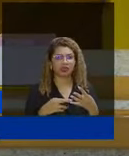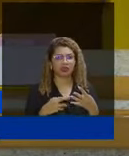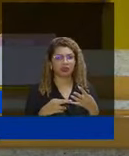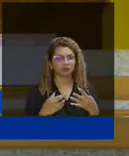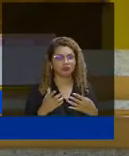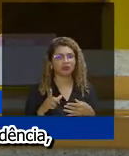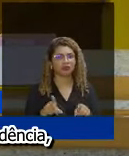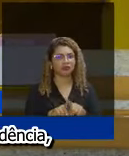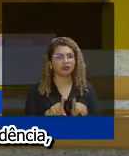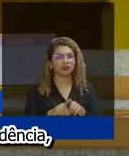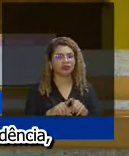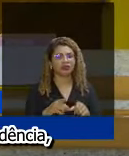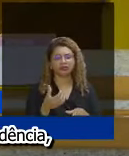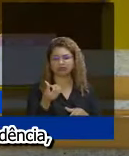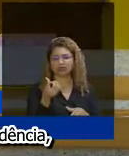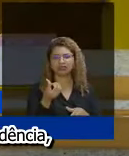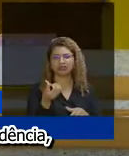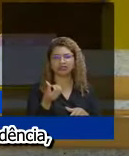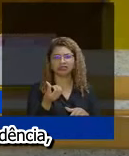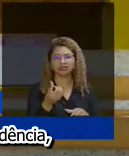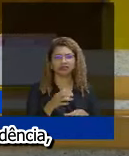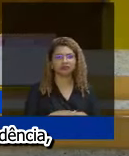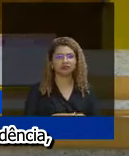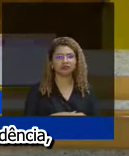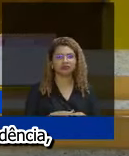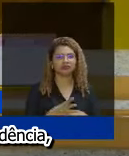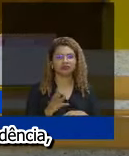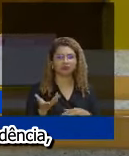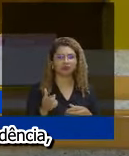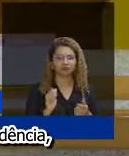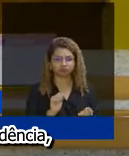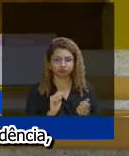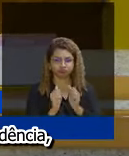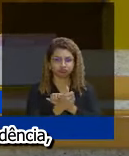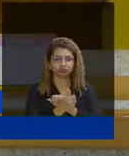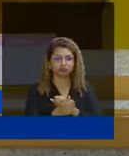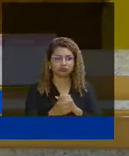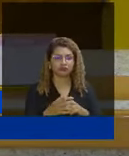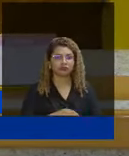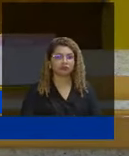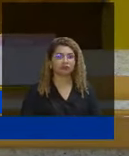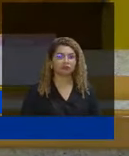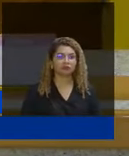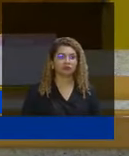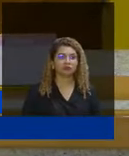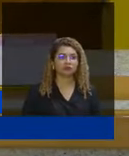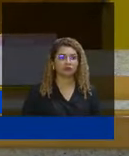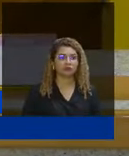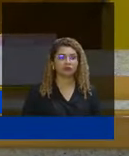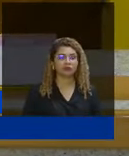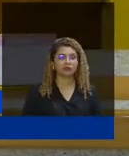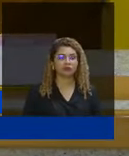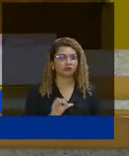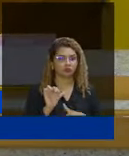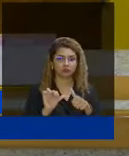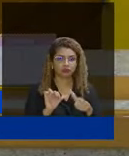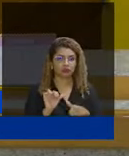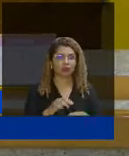pauta. Acompanhando, sim. Pois tá, não. Eu vou fazer aqui o pregão e aí passo a presidência a Vossa Excelência. Pois